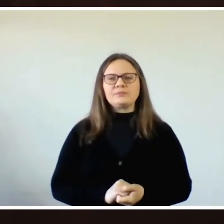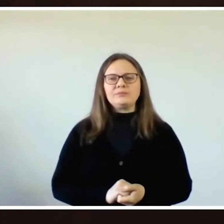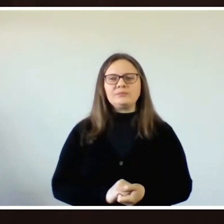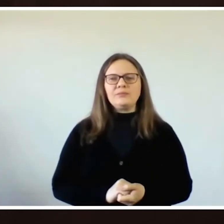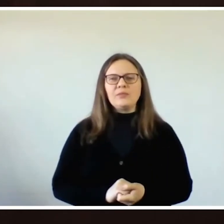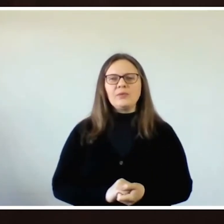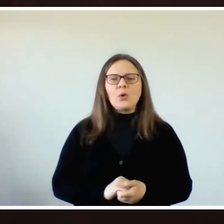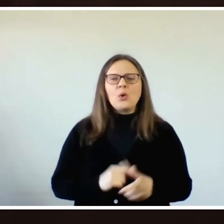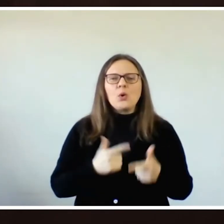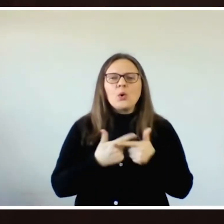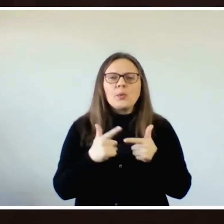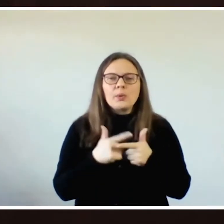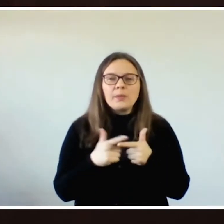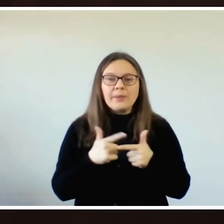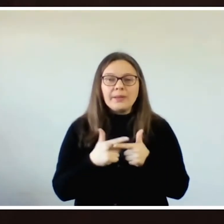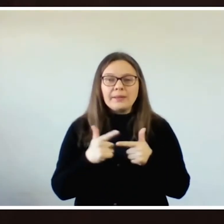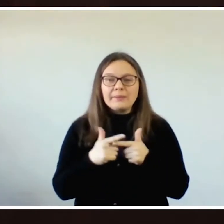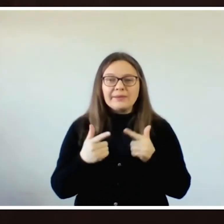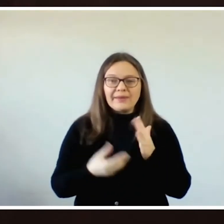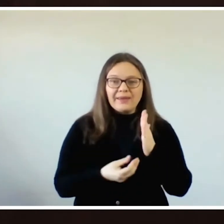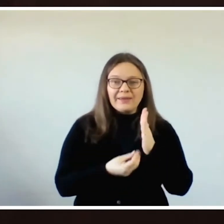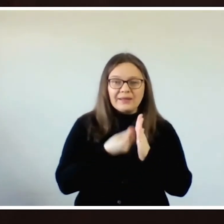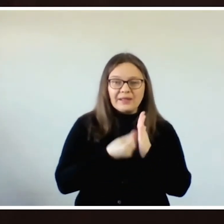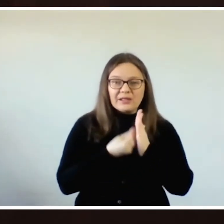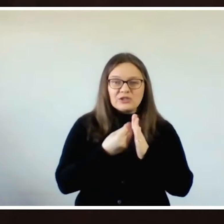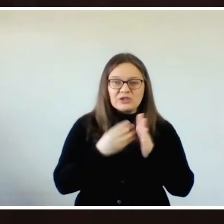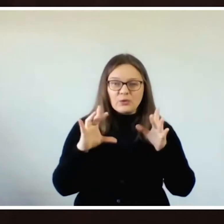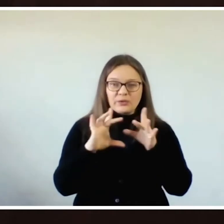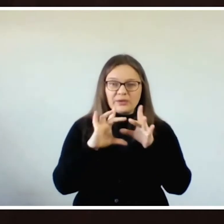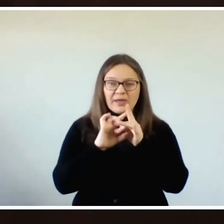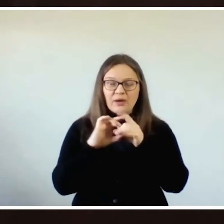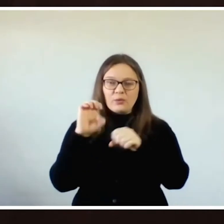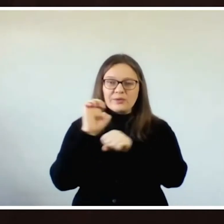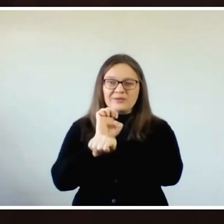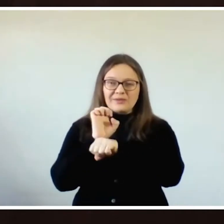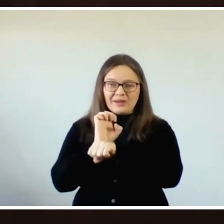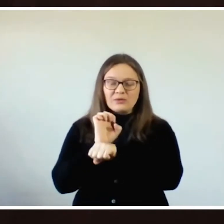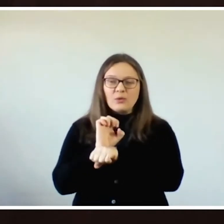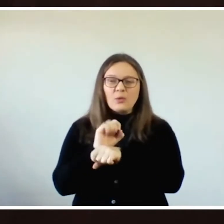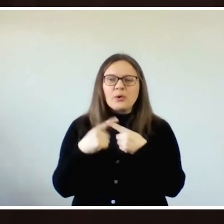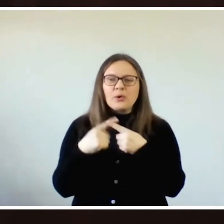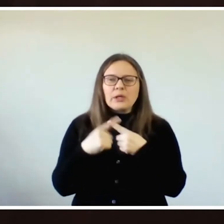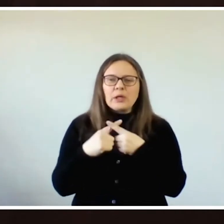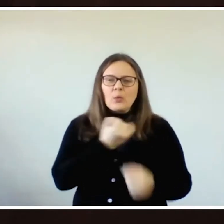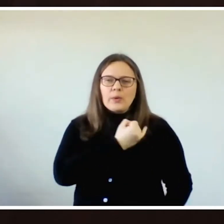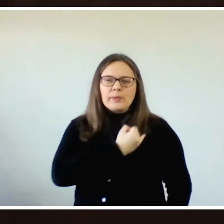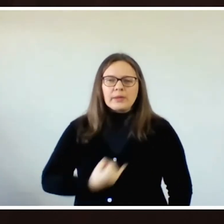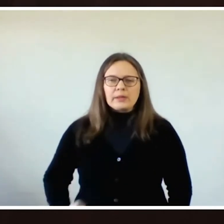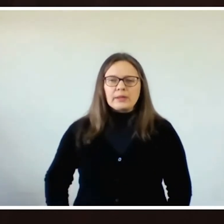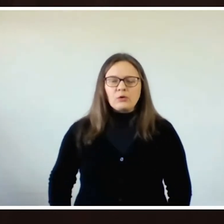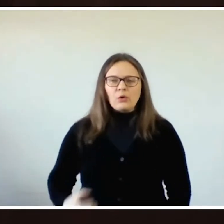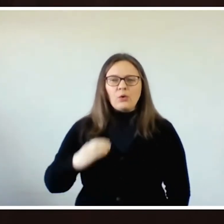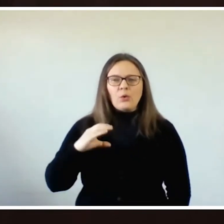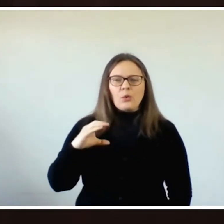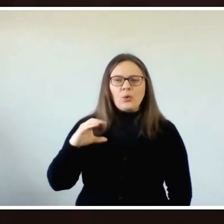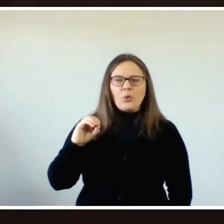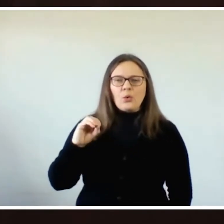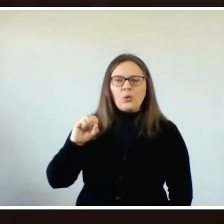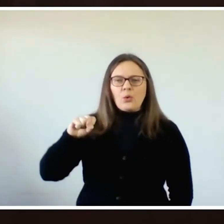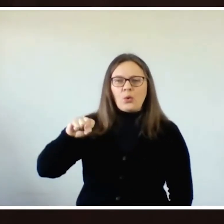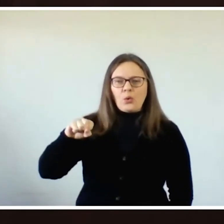o Estado, tá? É que o Constantino, o imperador, ele se tornou juiz, se tornou